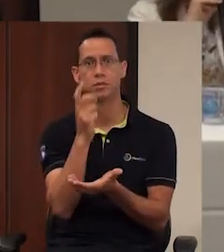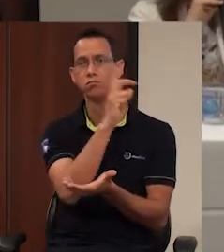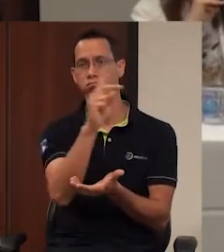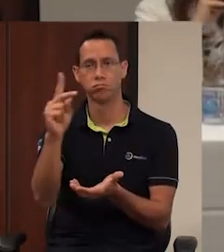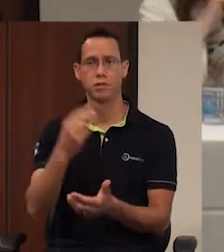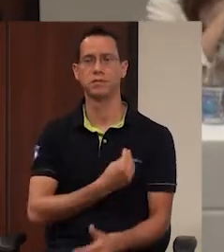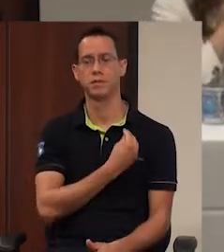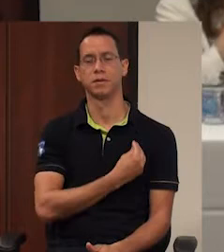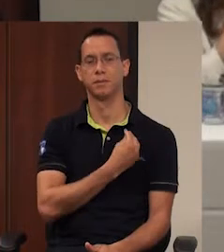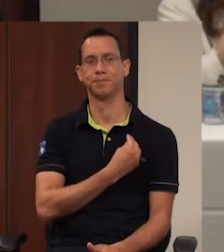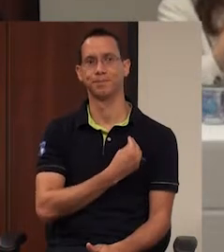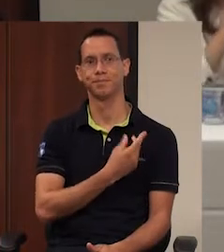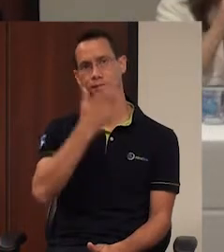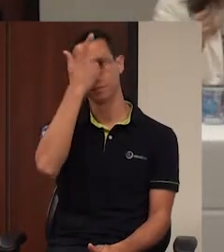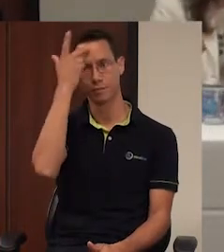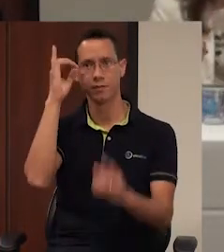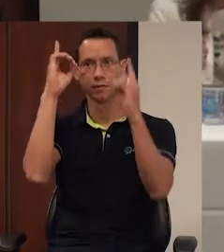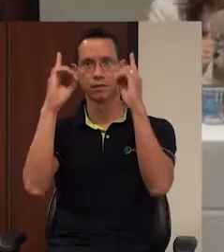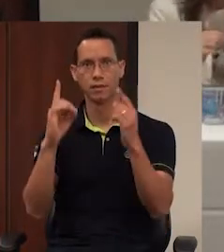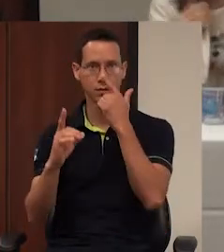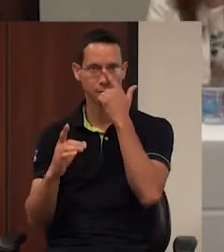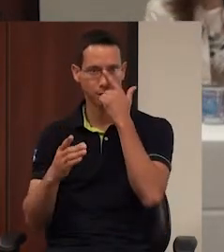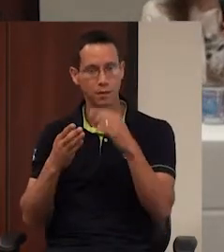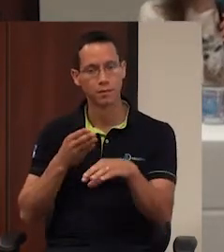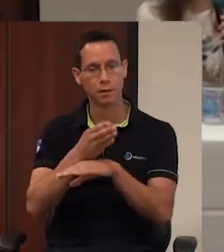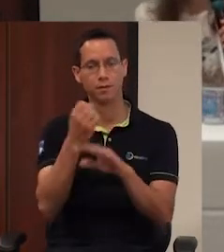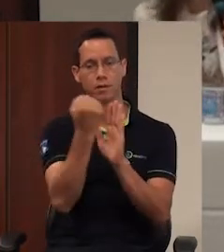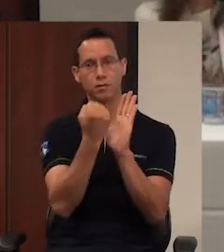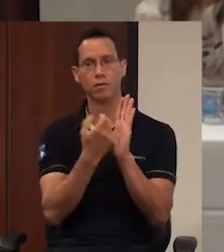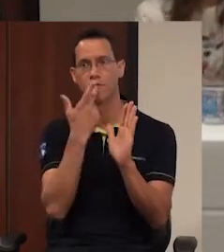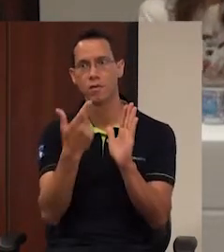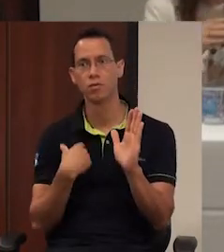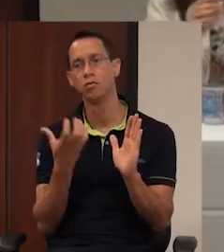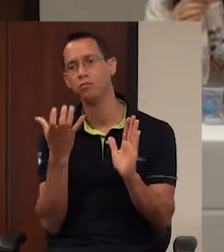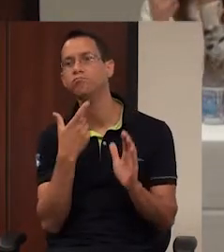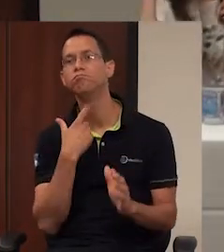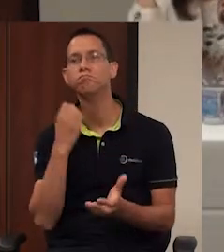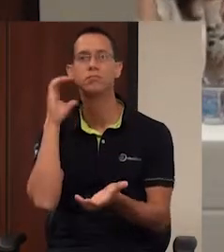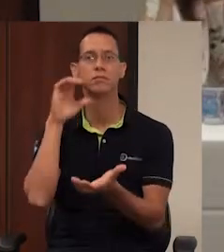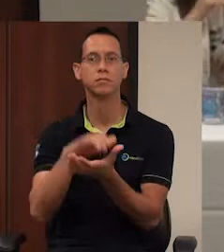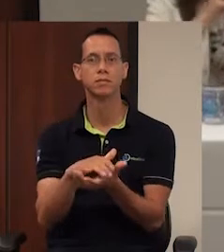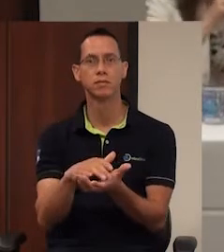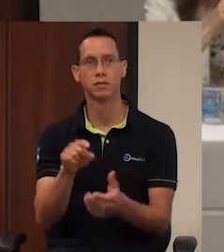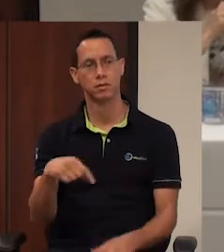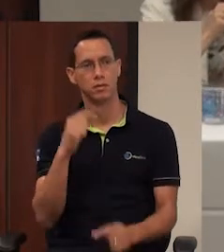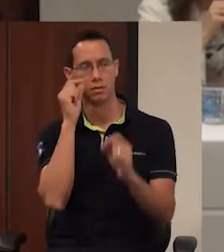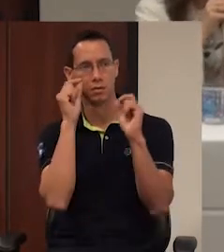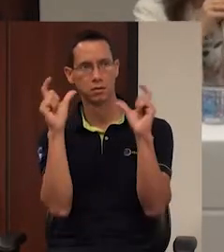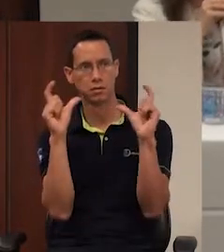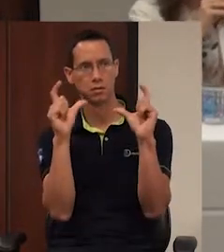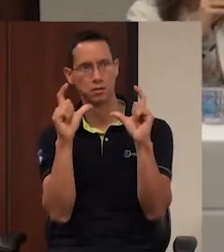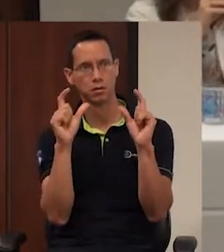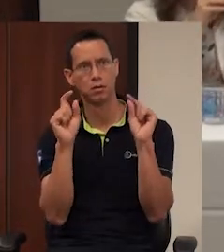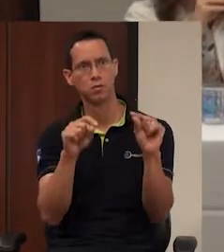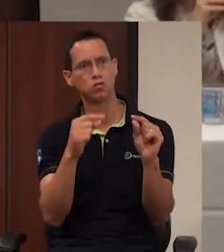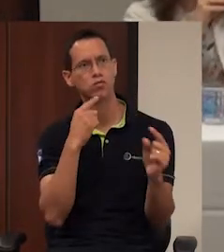próprias vidas. Então, que a pessoa com deficiência intelectual chegue no cartório e que ela diga que ela quer casar, e que o oficial do cartório não abra um olho desse tamanho perguntando o que